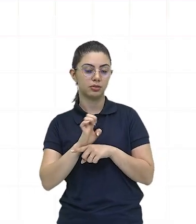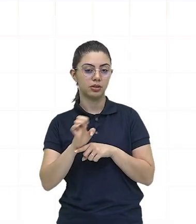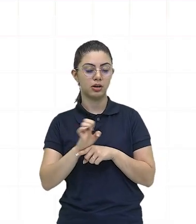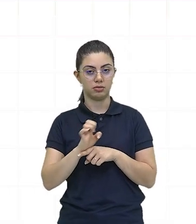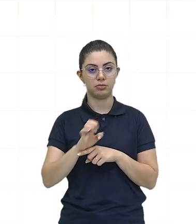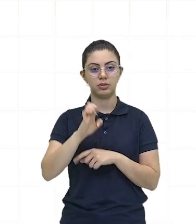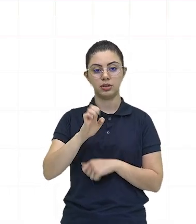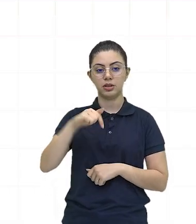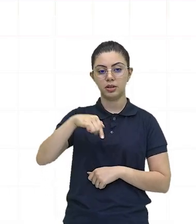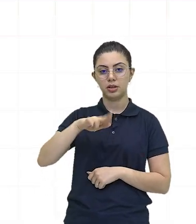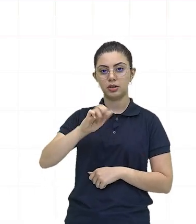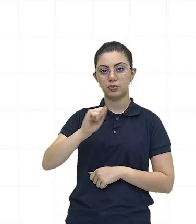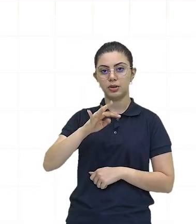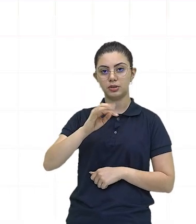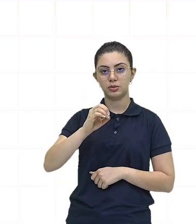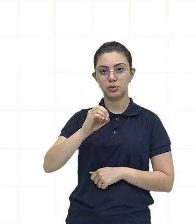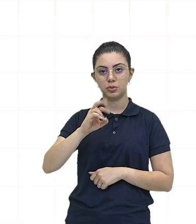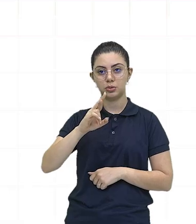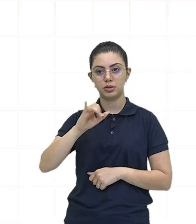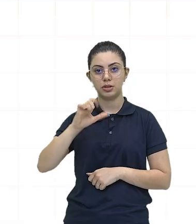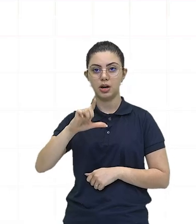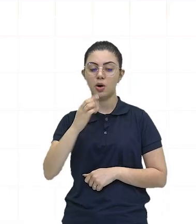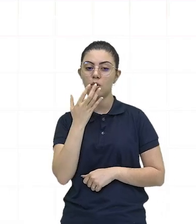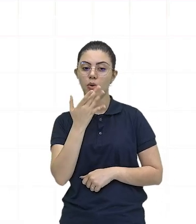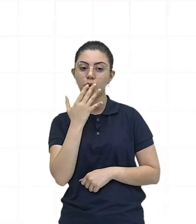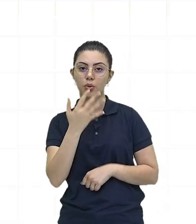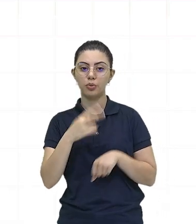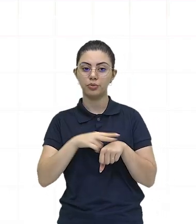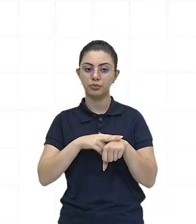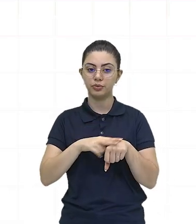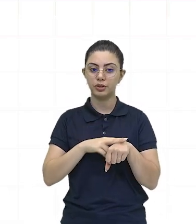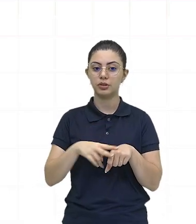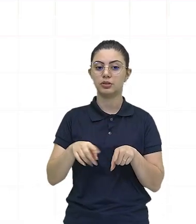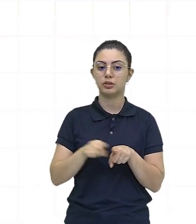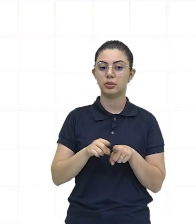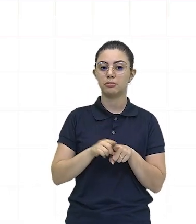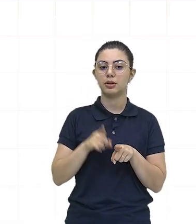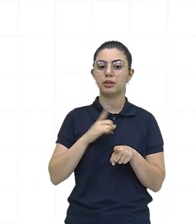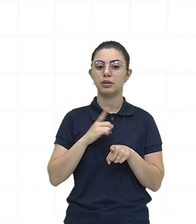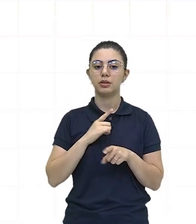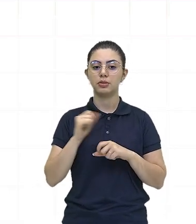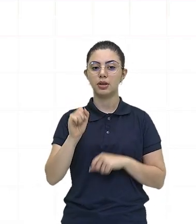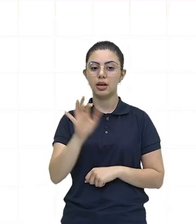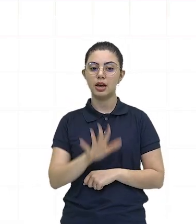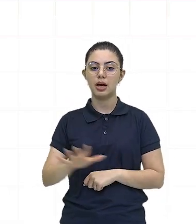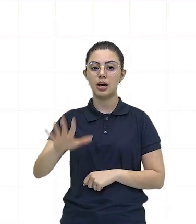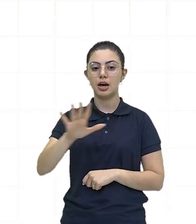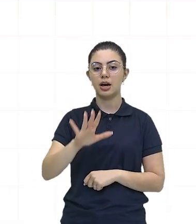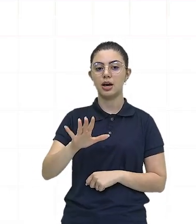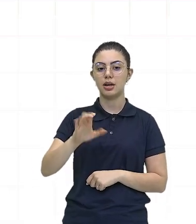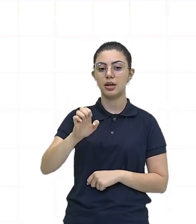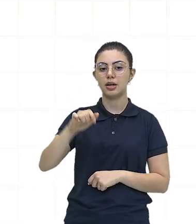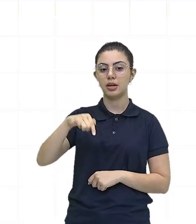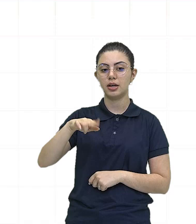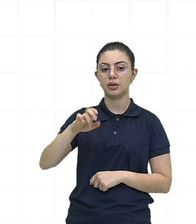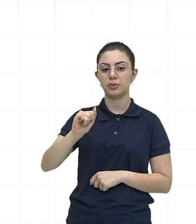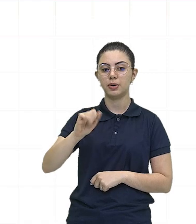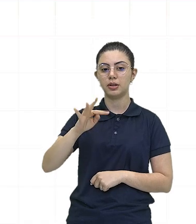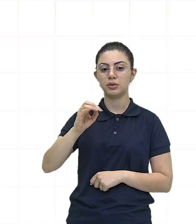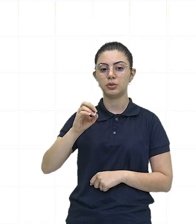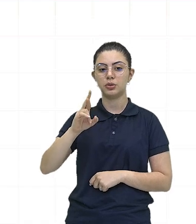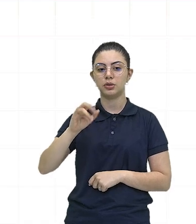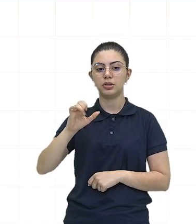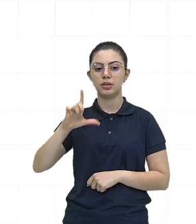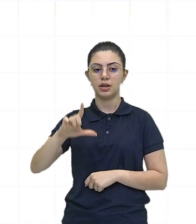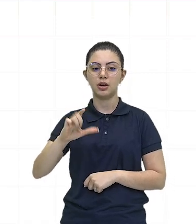aí aparece com a cor verde, o clima tropical, zona equatorial, destacado aí pela cor rosa, o